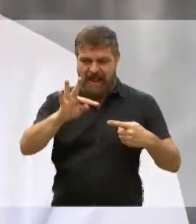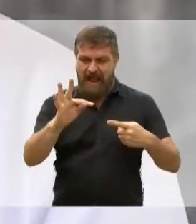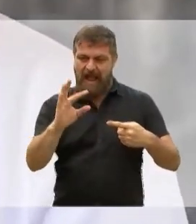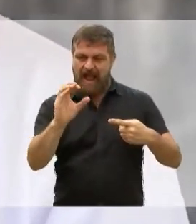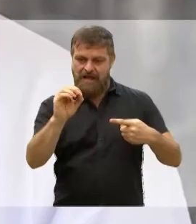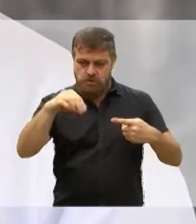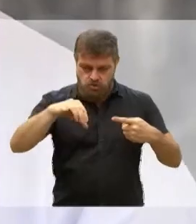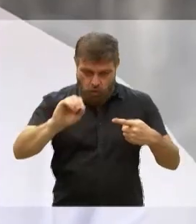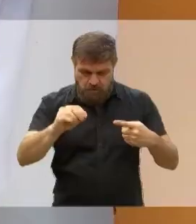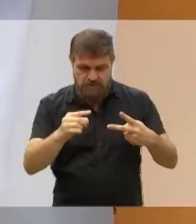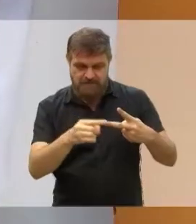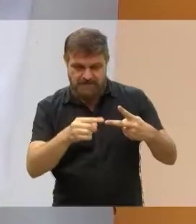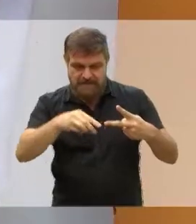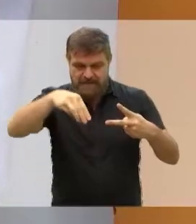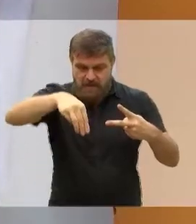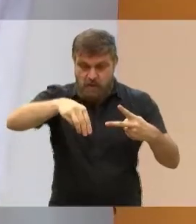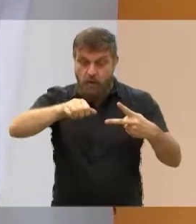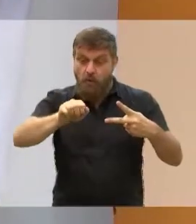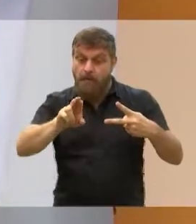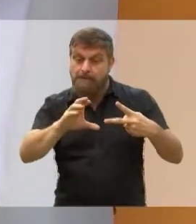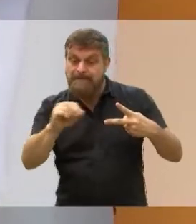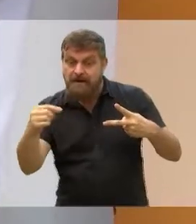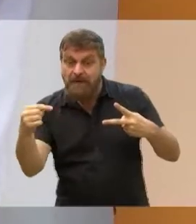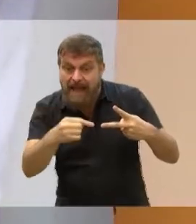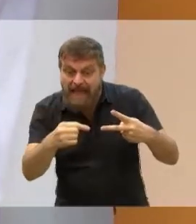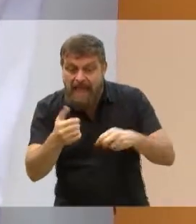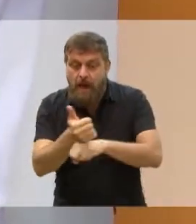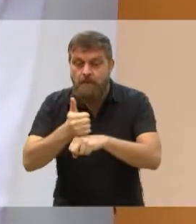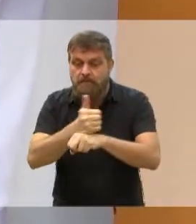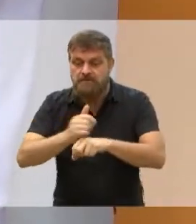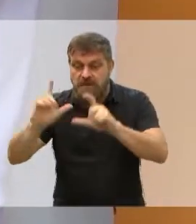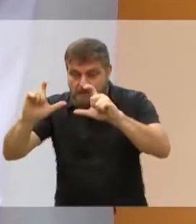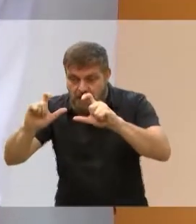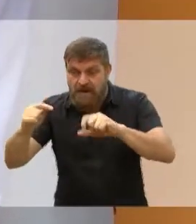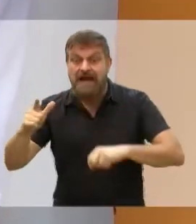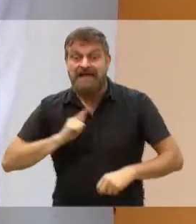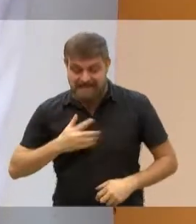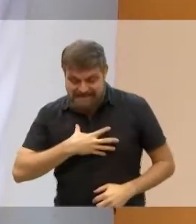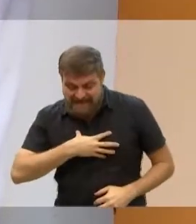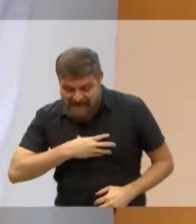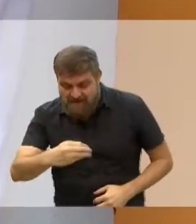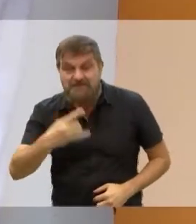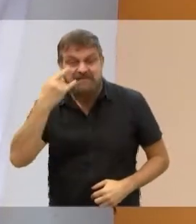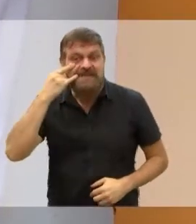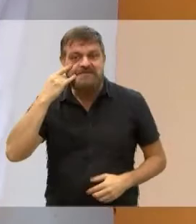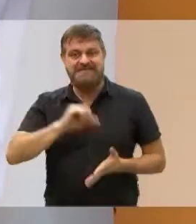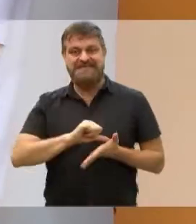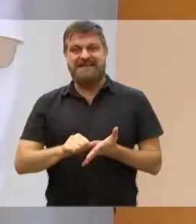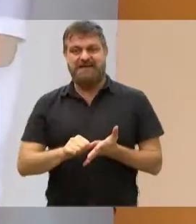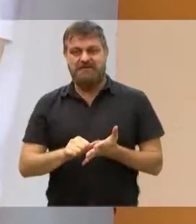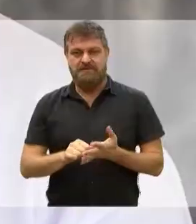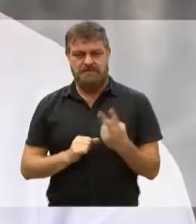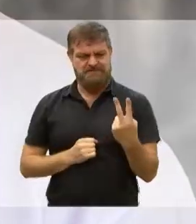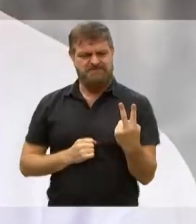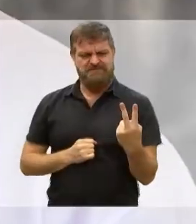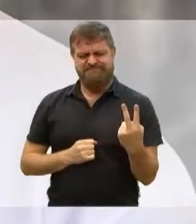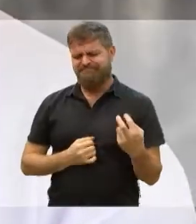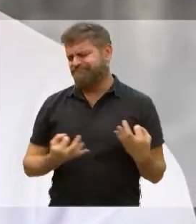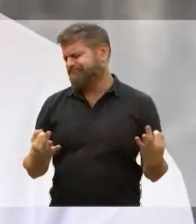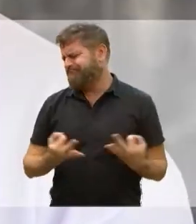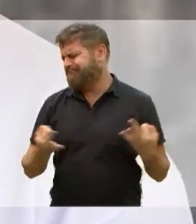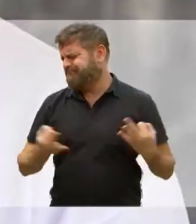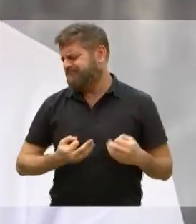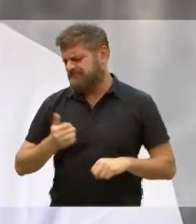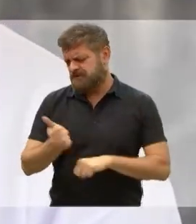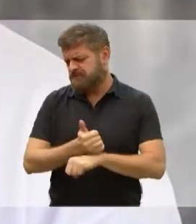Peixotão e o Marcos Riboli, que é um fotógrafo esportivo que tem um filho com Down, que é o JP. E esses dois são feras no